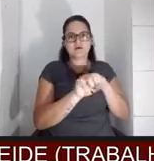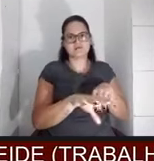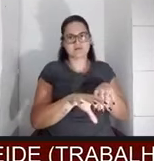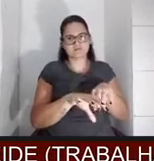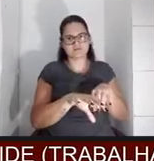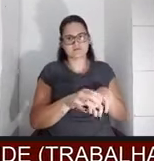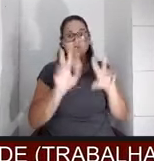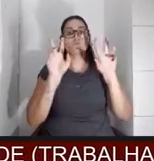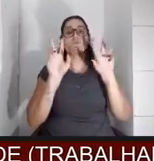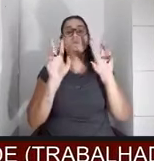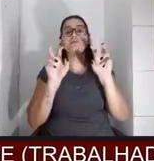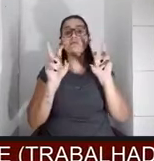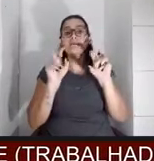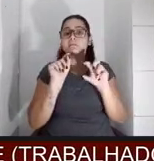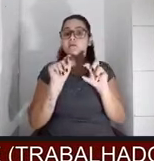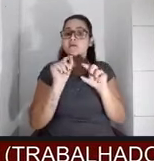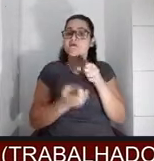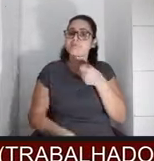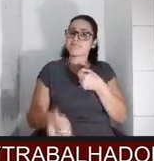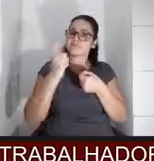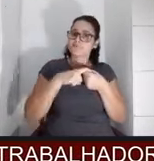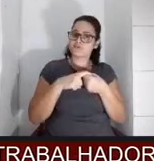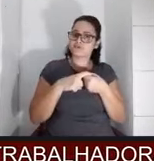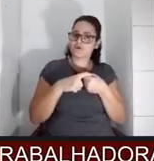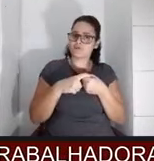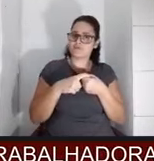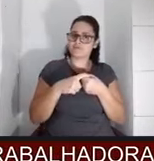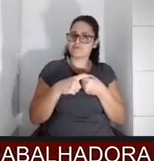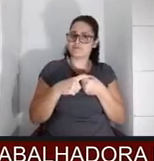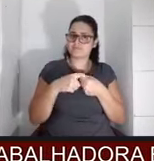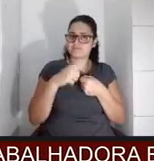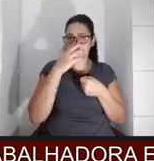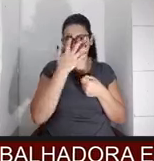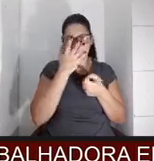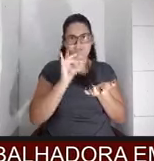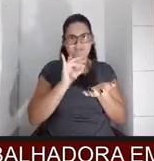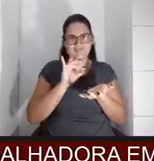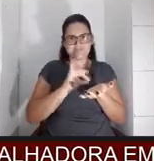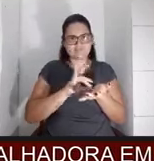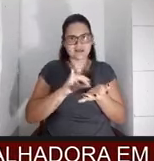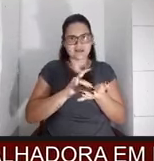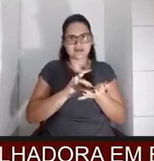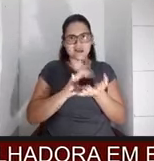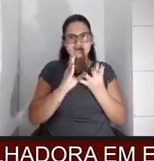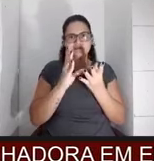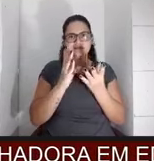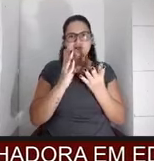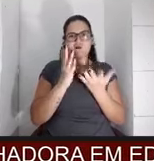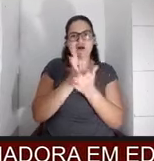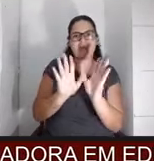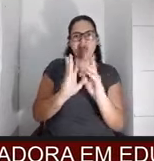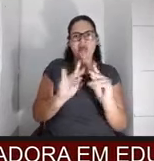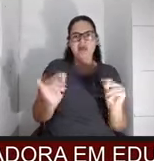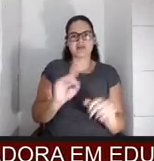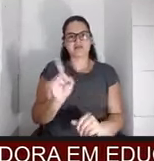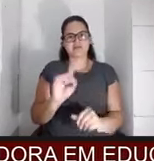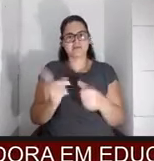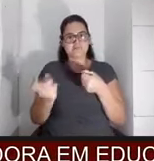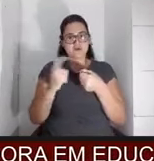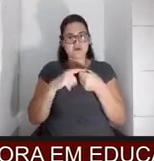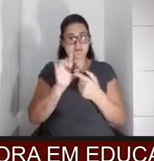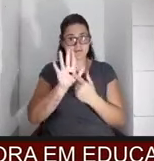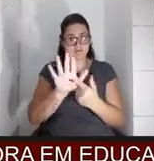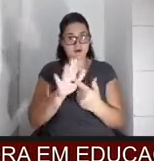temática voltou. Né? Na verdade, ela não saiu, mas agora pode ser que esteja um pouco mais evidente, que é a